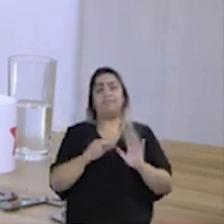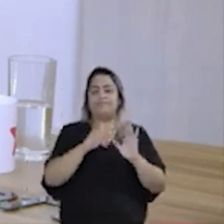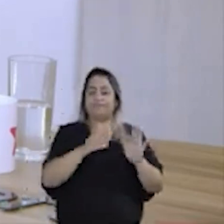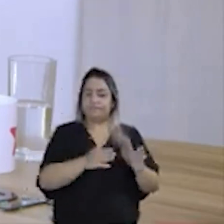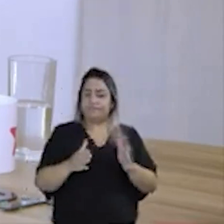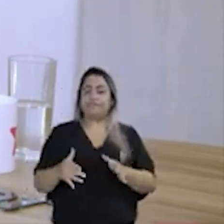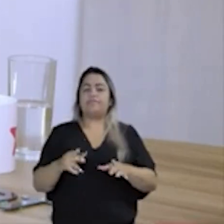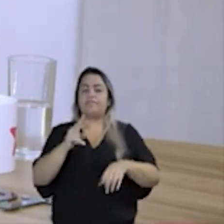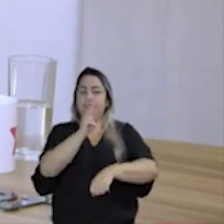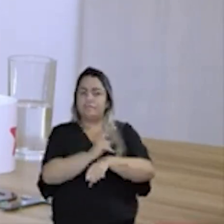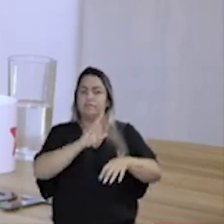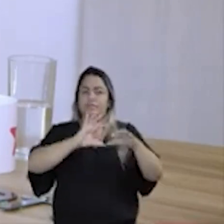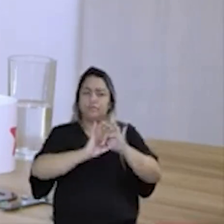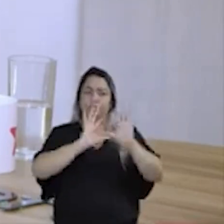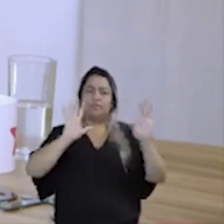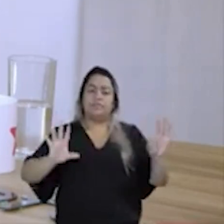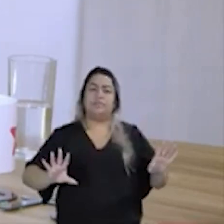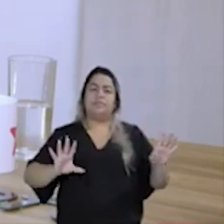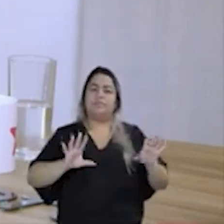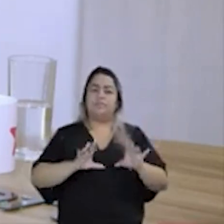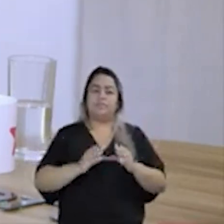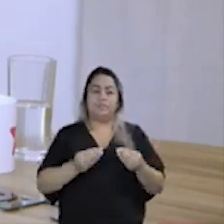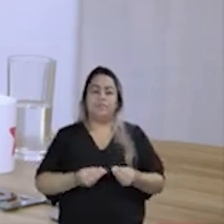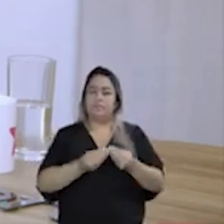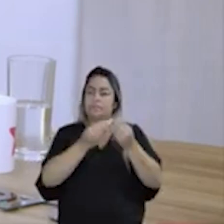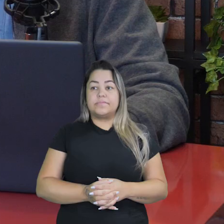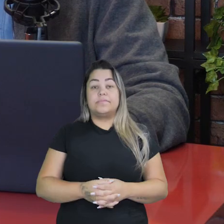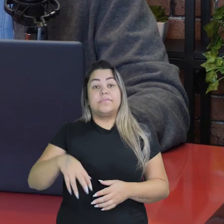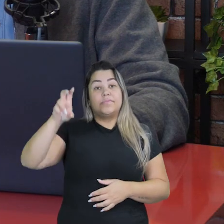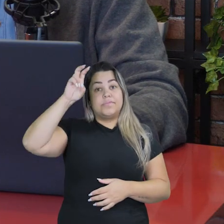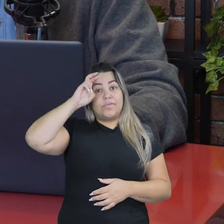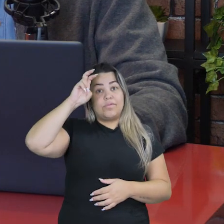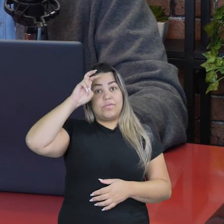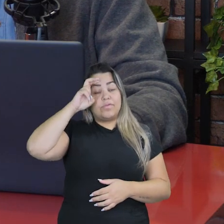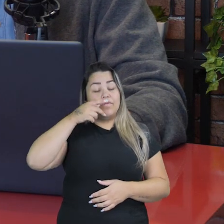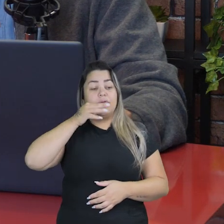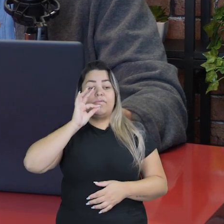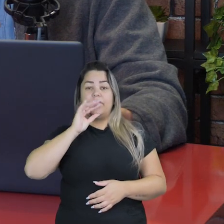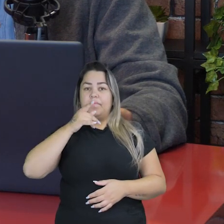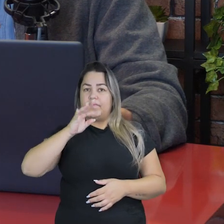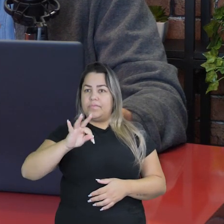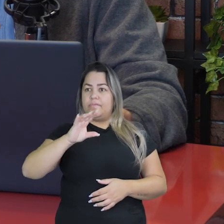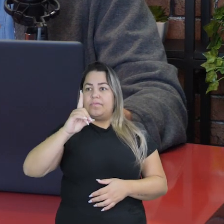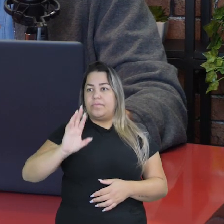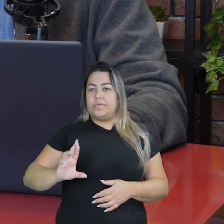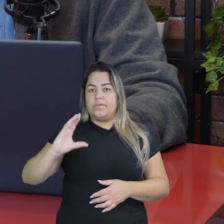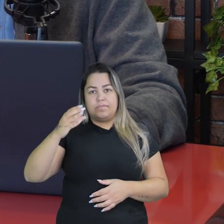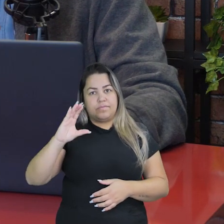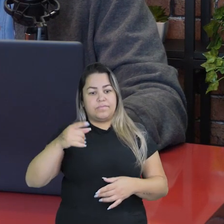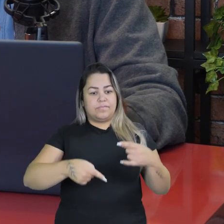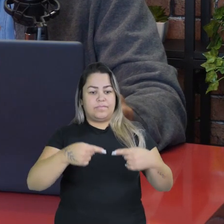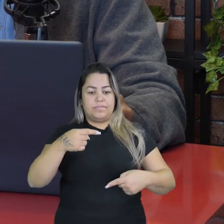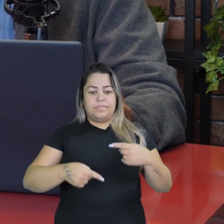de defesa da liberdade de culto, liberdade religiosa. E na quinta, o Café PT conversou com o doutor